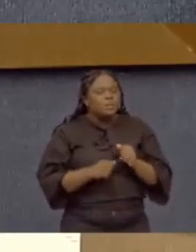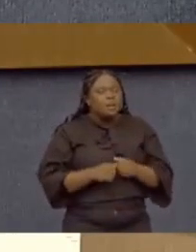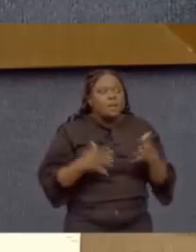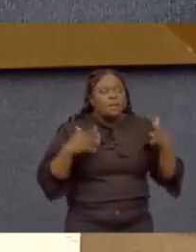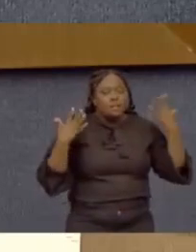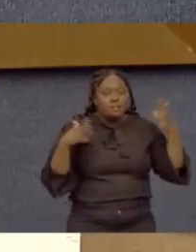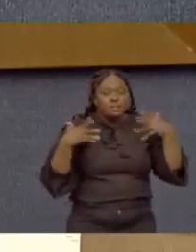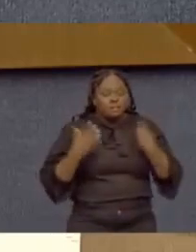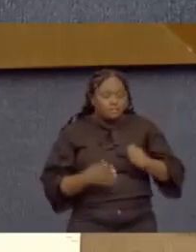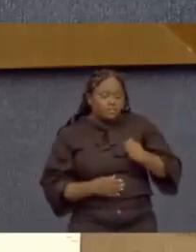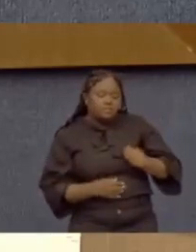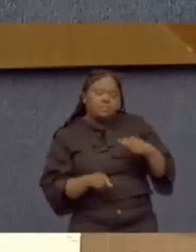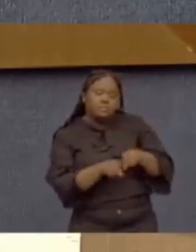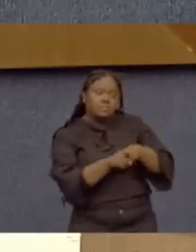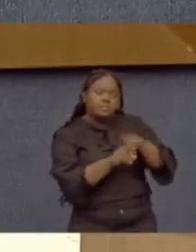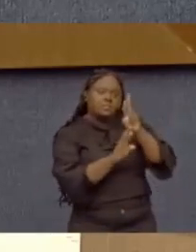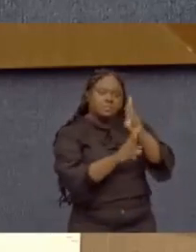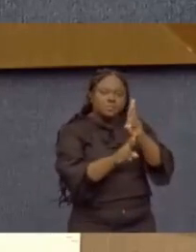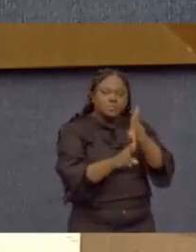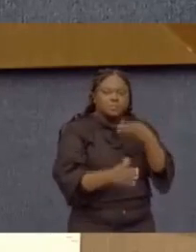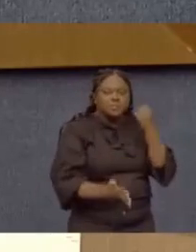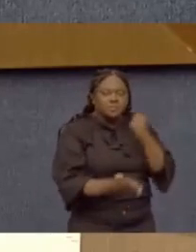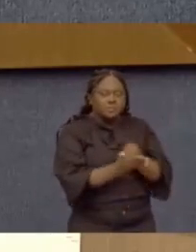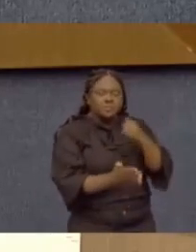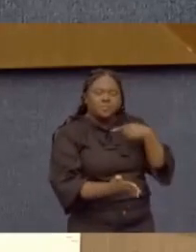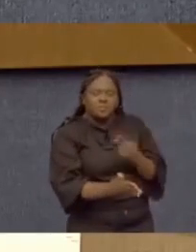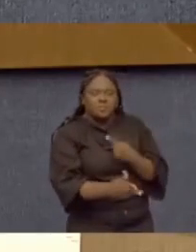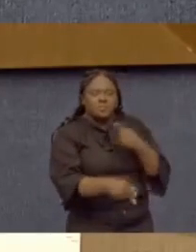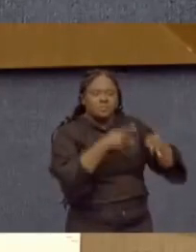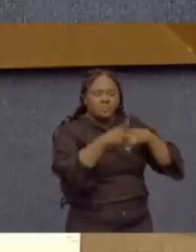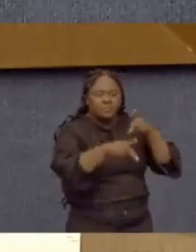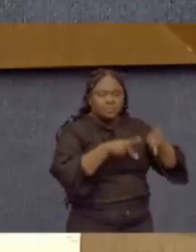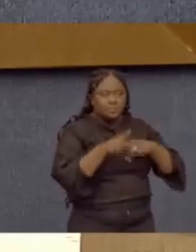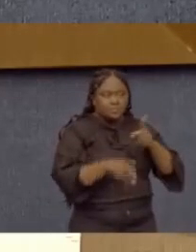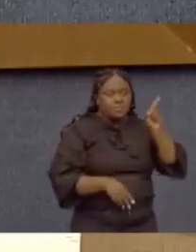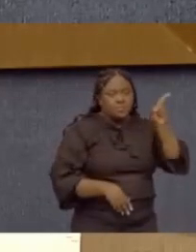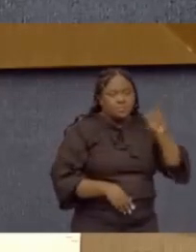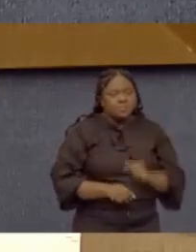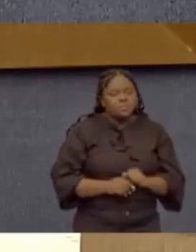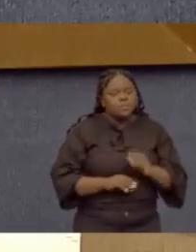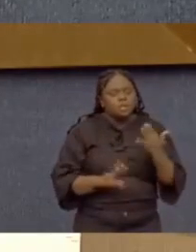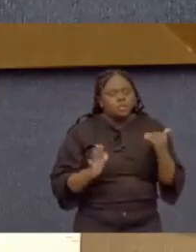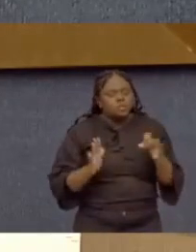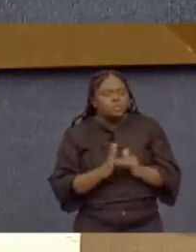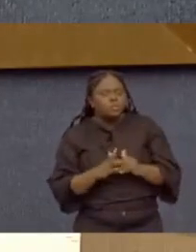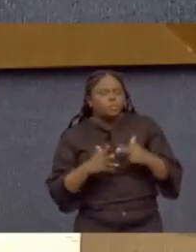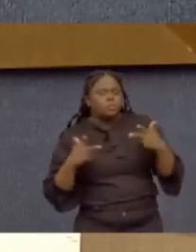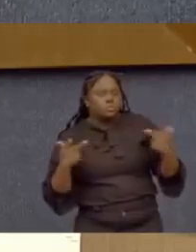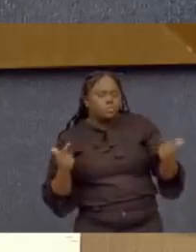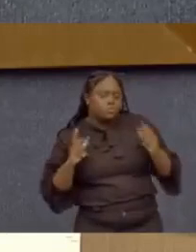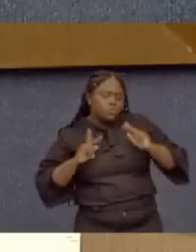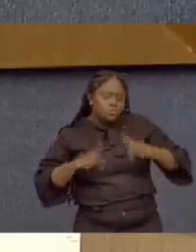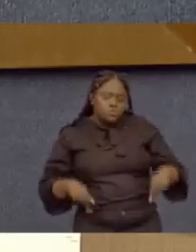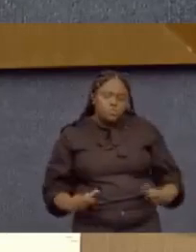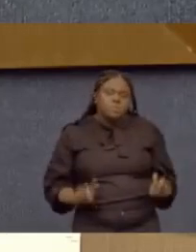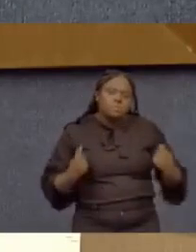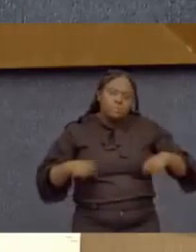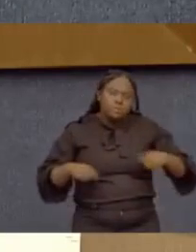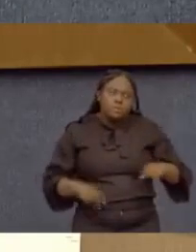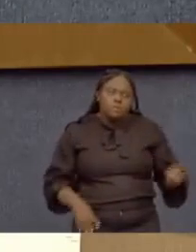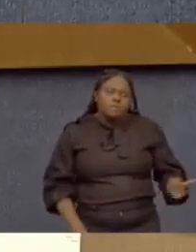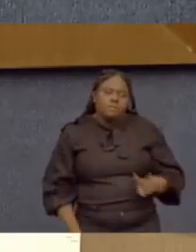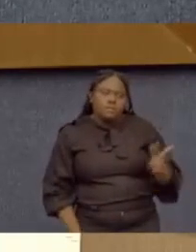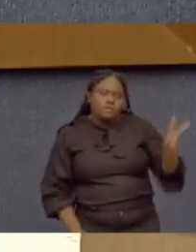viver e esperança, que são marcas do nosso povo do aglomerado. E toda essa opulência humana existencial precisa ser